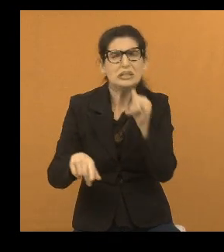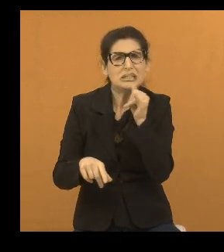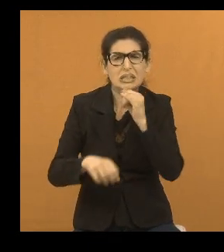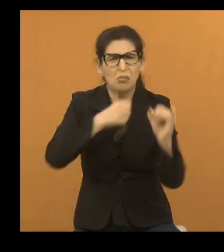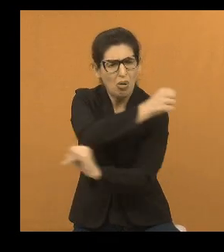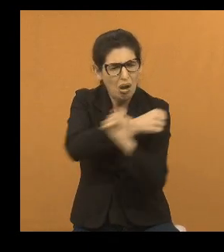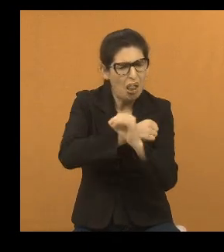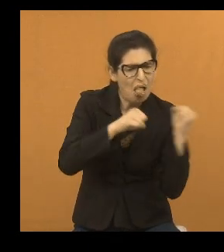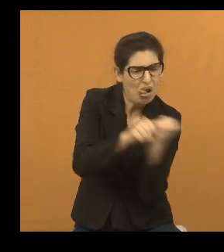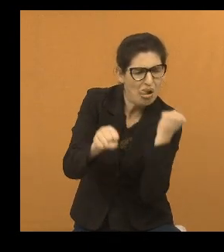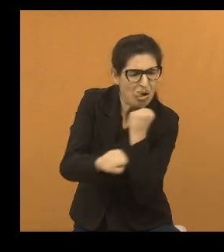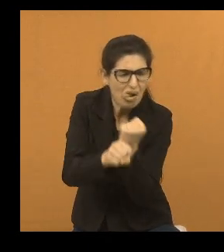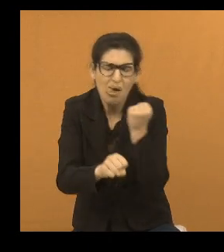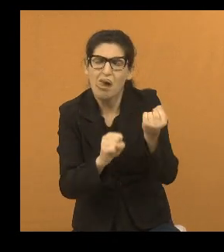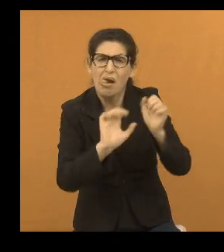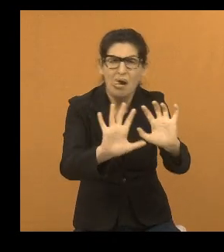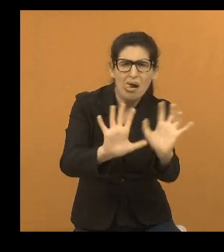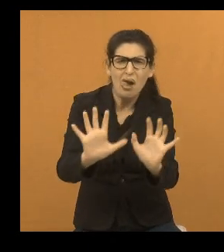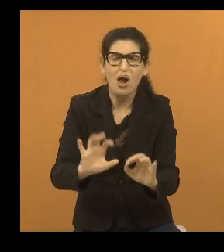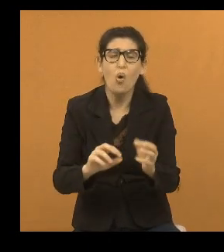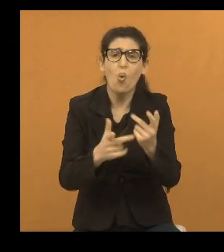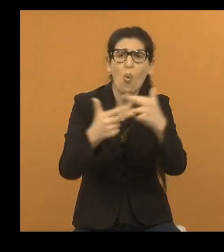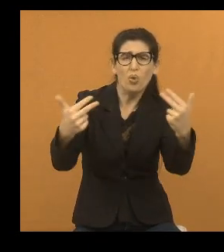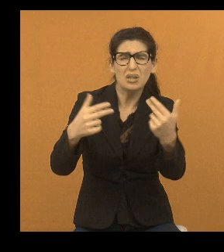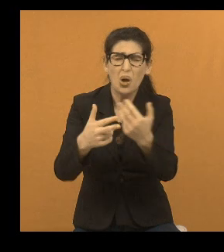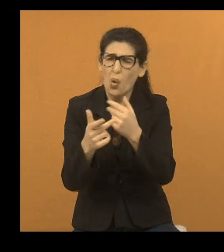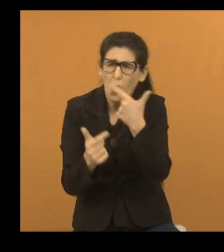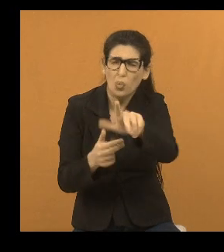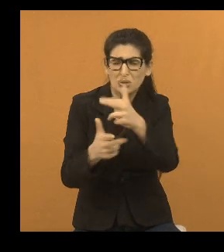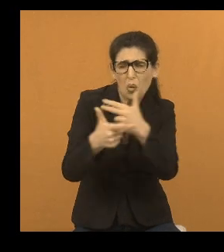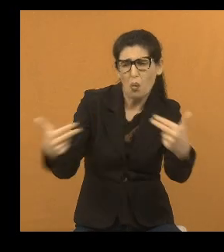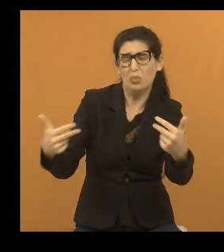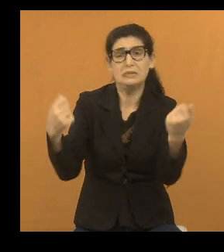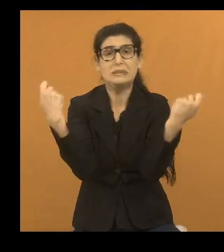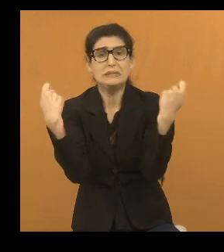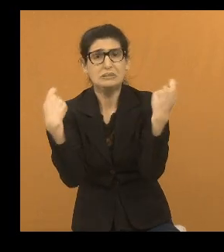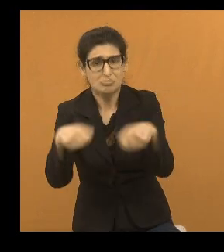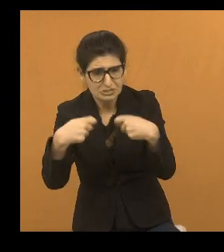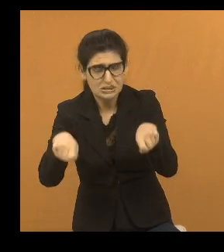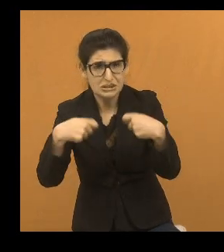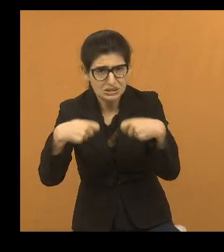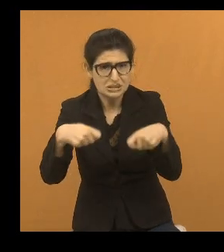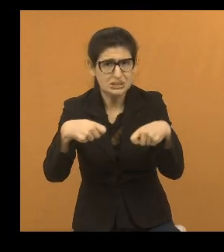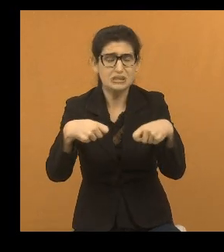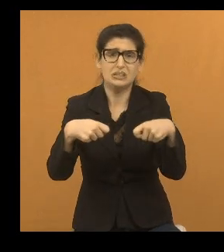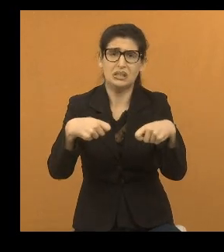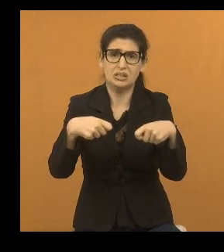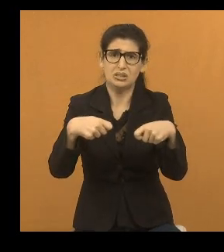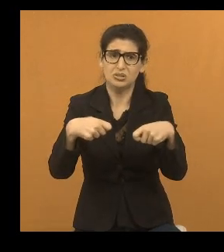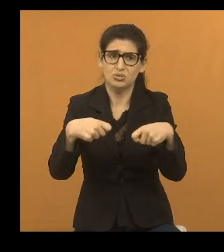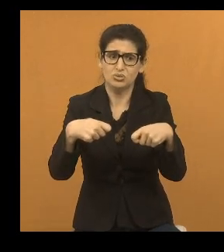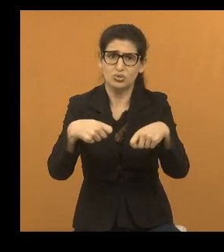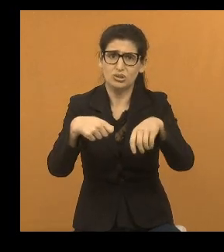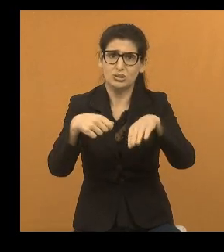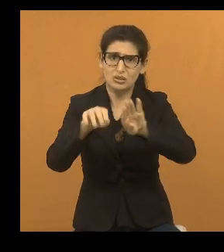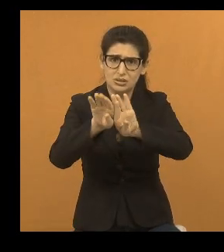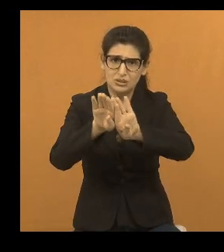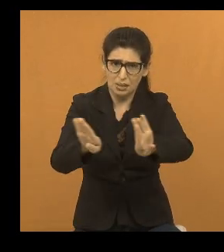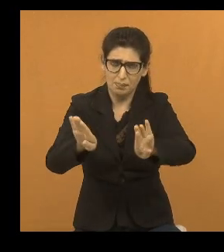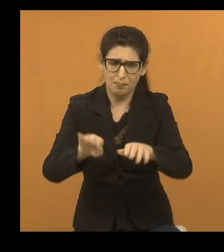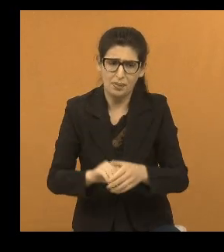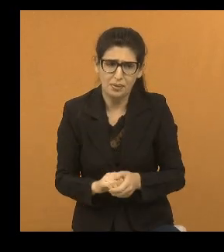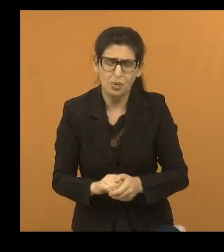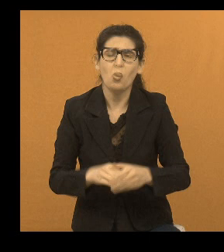e equipamentos urbanos, enquanto outras ainda precisam que esses serviços cheguem até lá. Qual é a